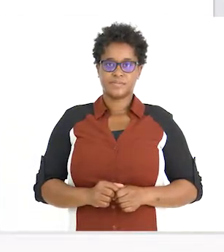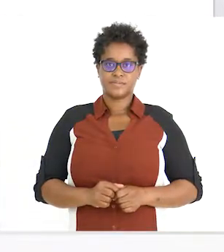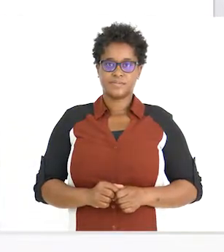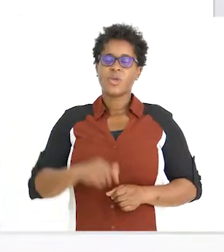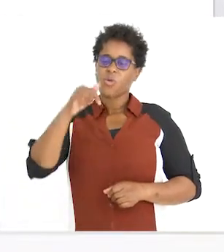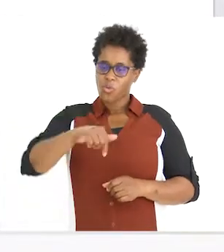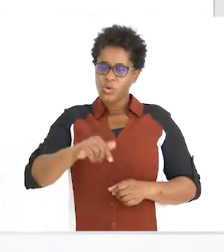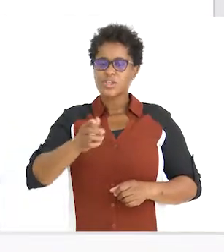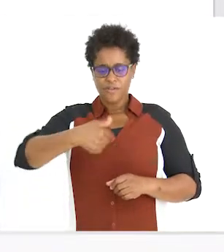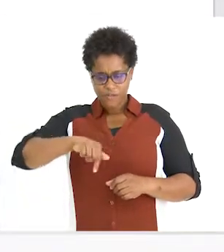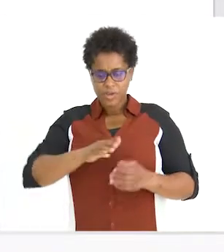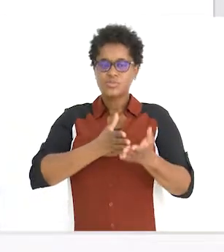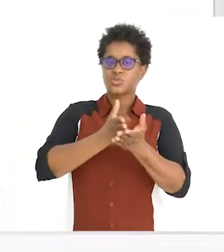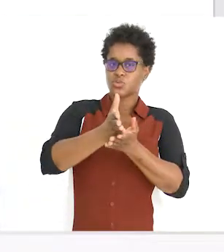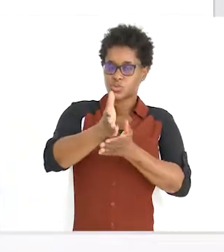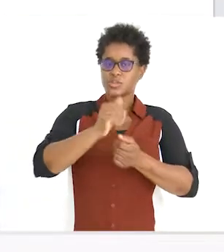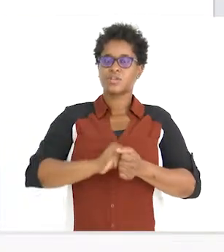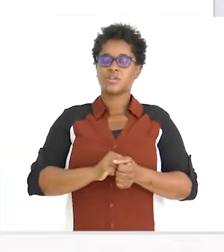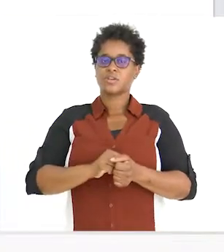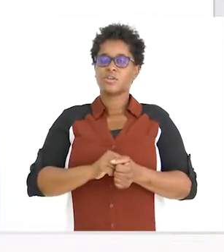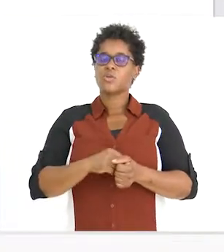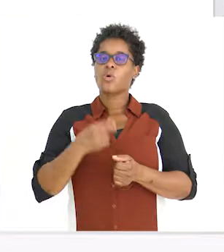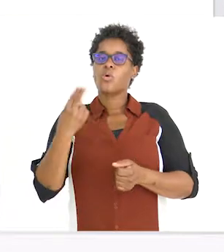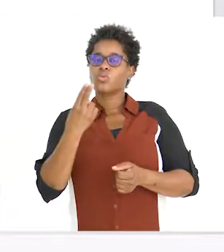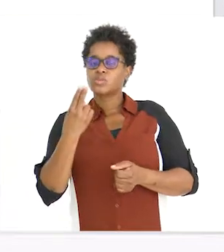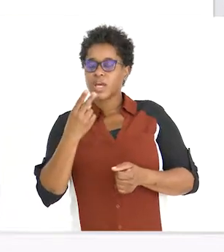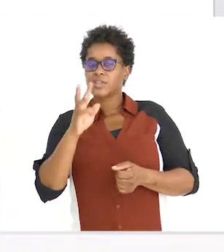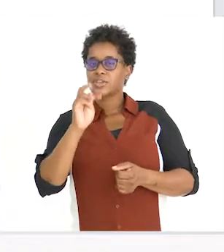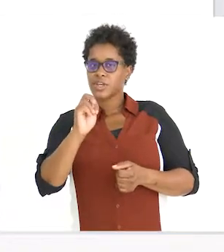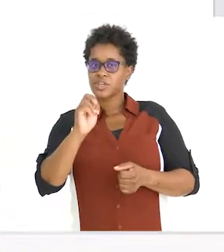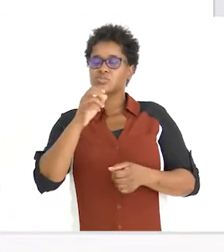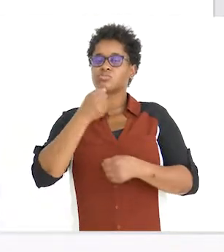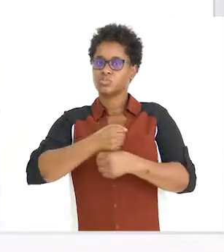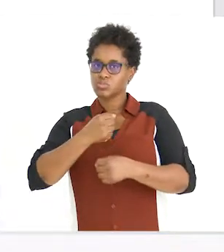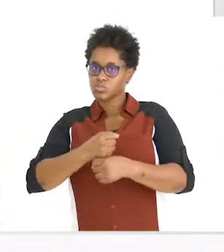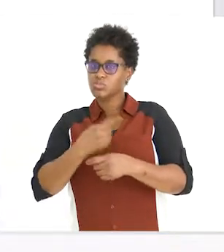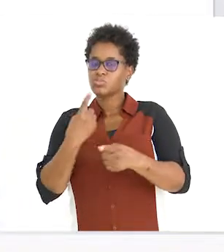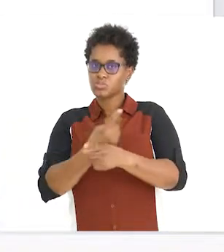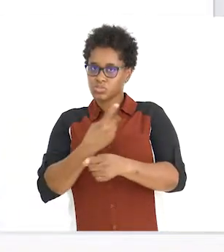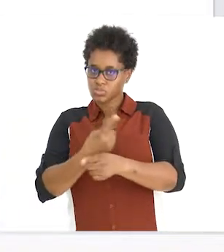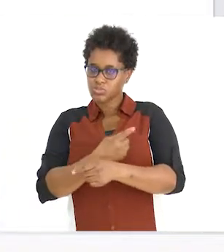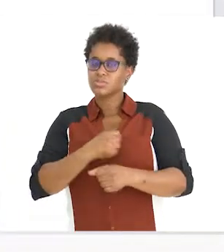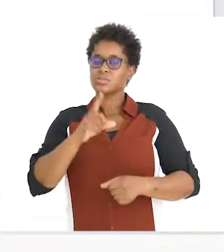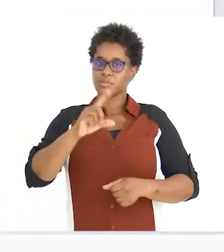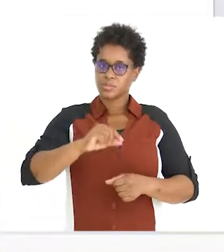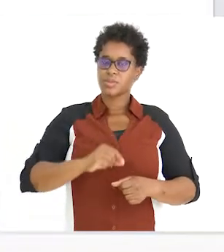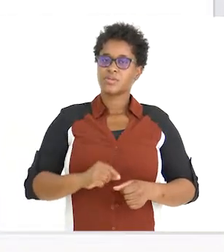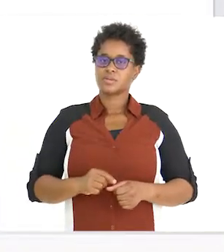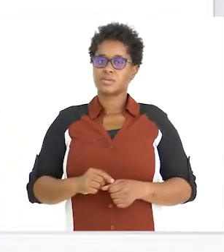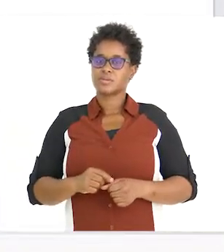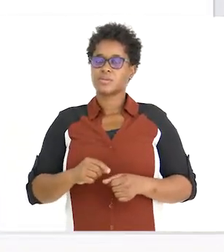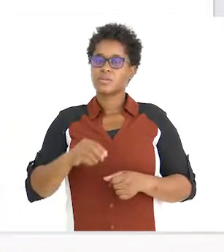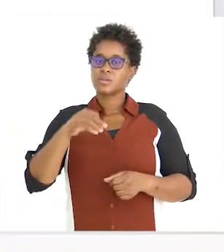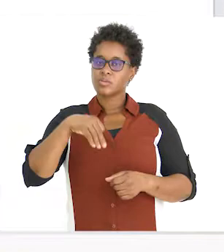Hoje vamos continuar com a unidade 3, a produção de bens e serviços. Vamos ver o ponto 3.2 e o